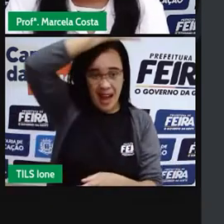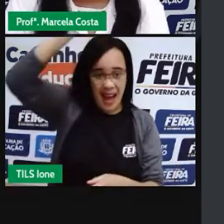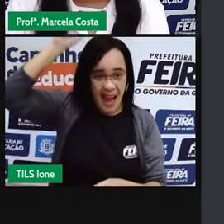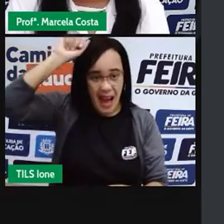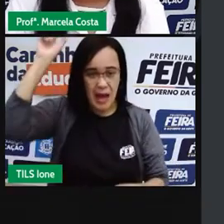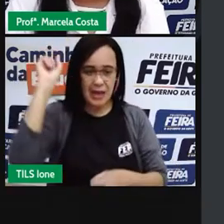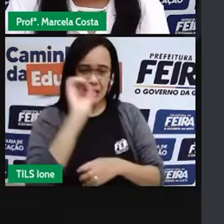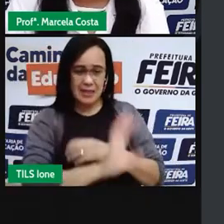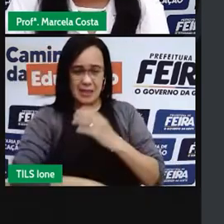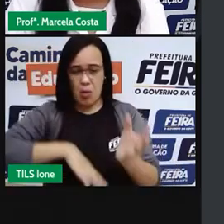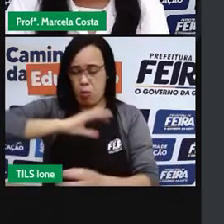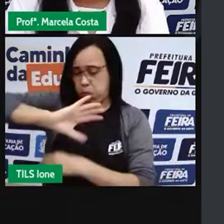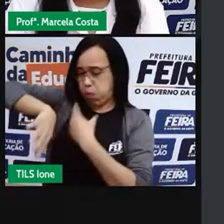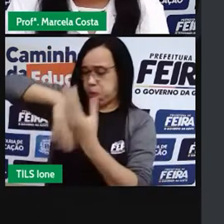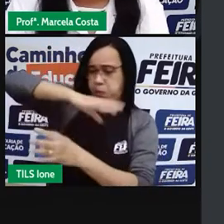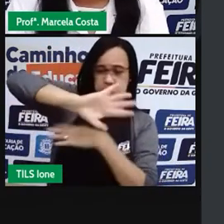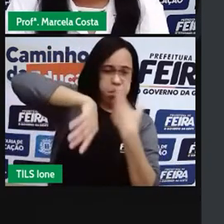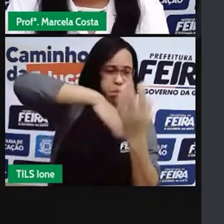enorme confusão.